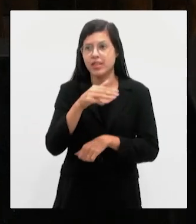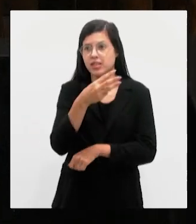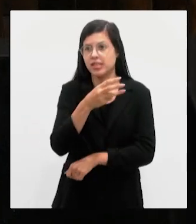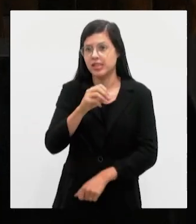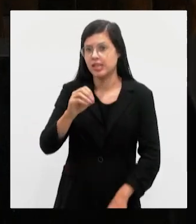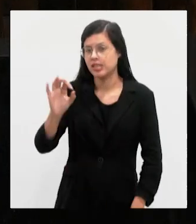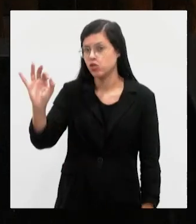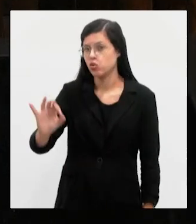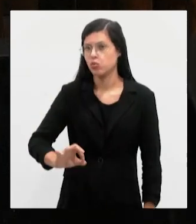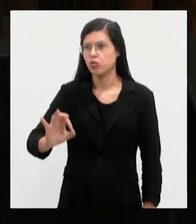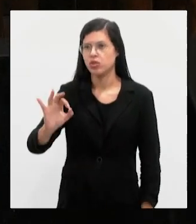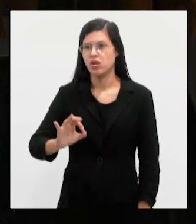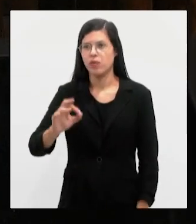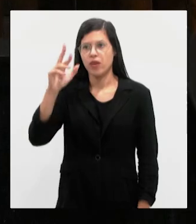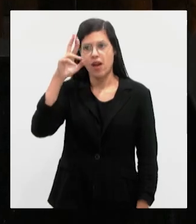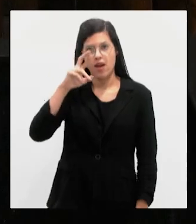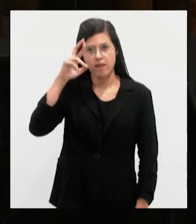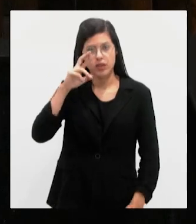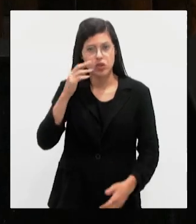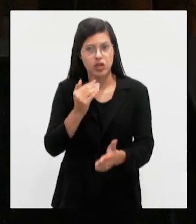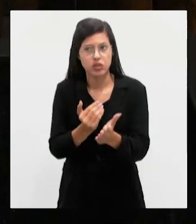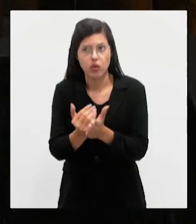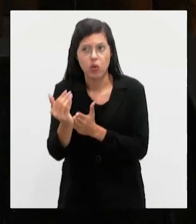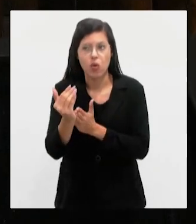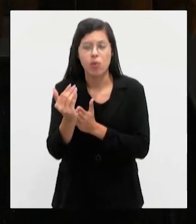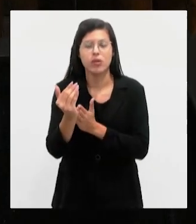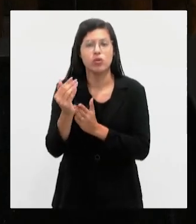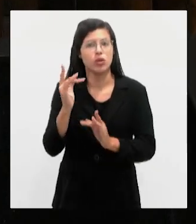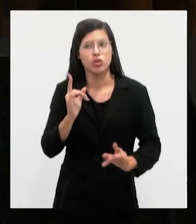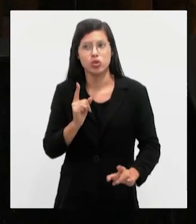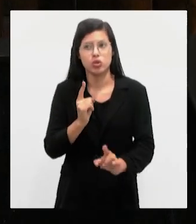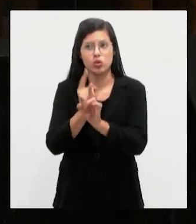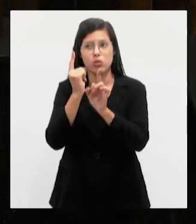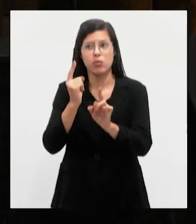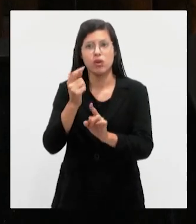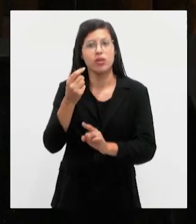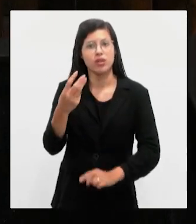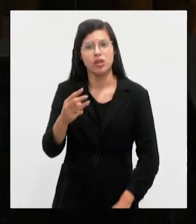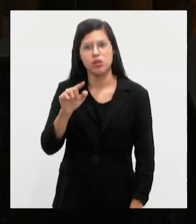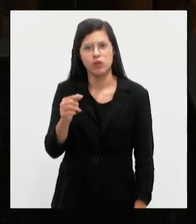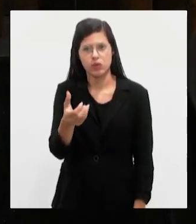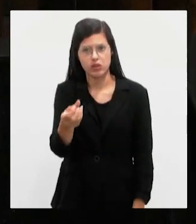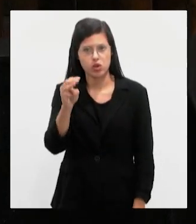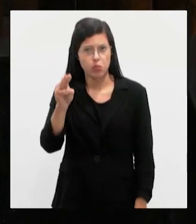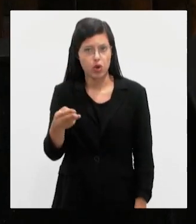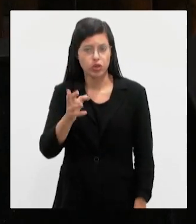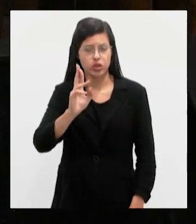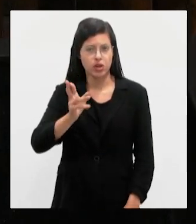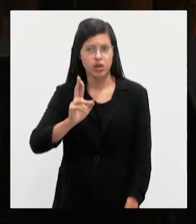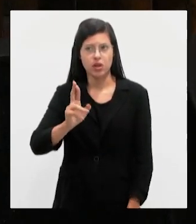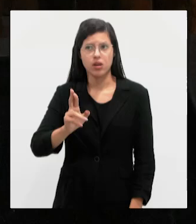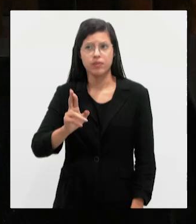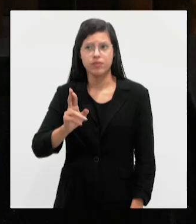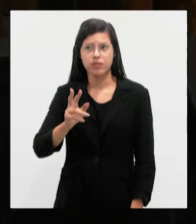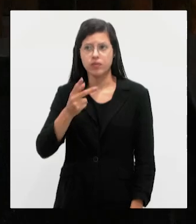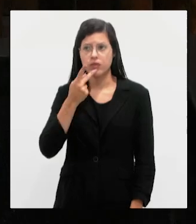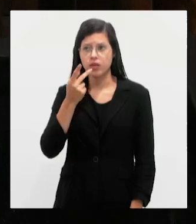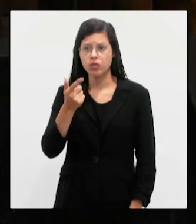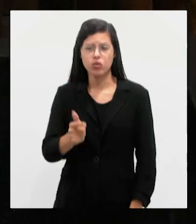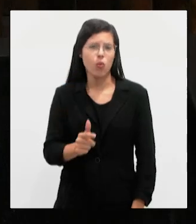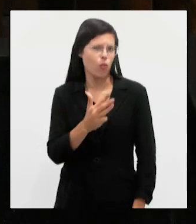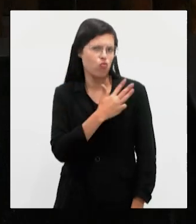a investigação começou e pegou o rombo de 6,3 bilhões de reais, que, repito, o Lupe não